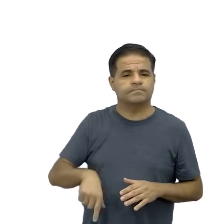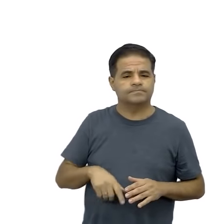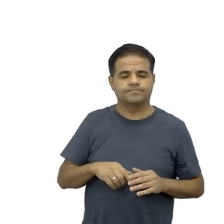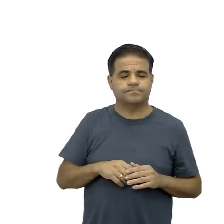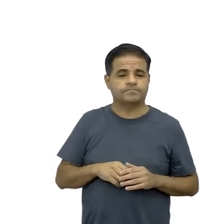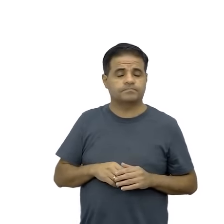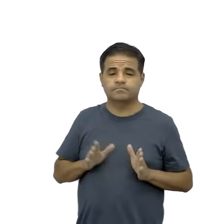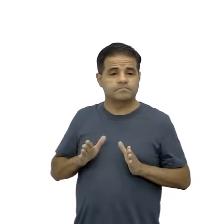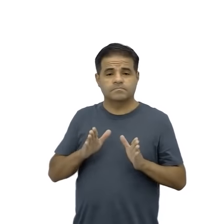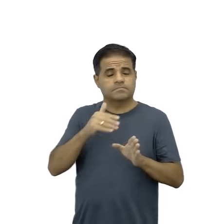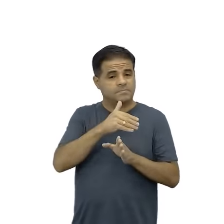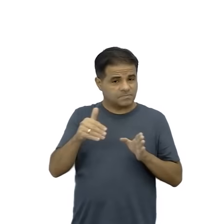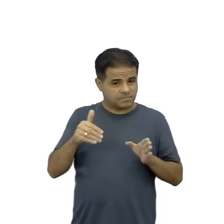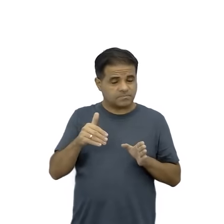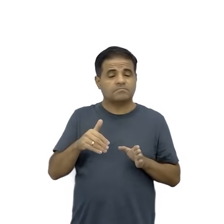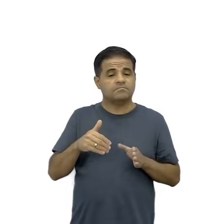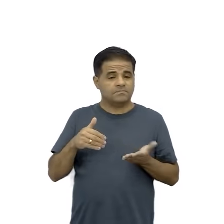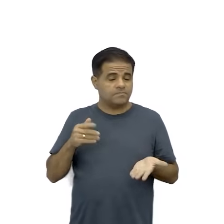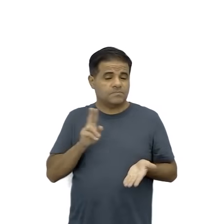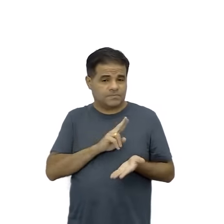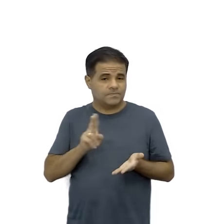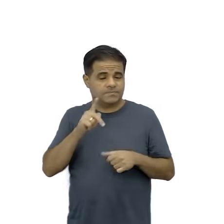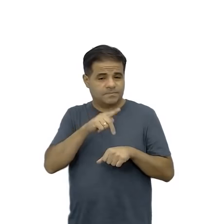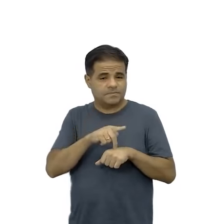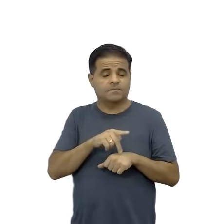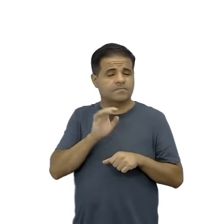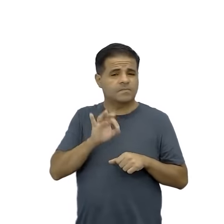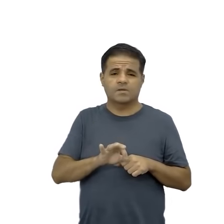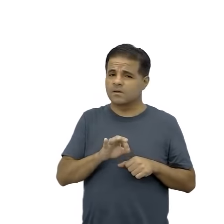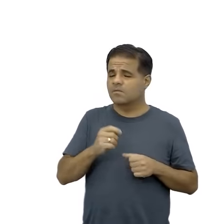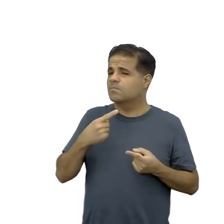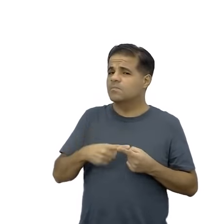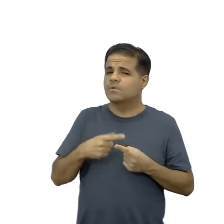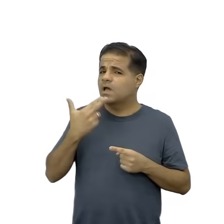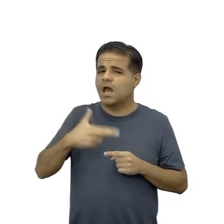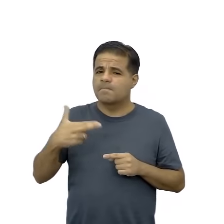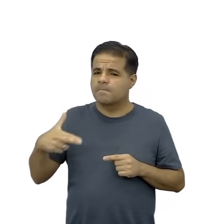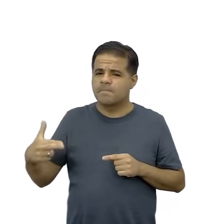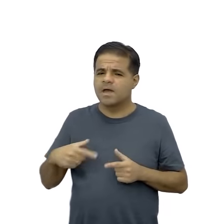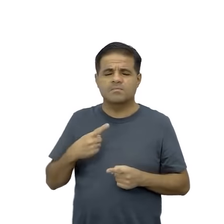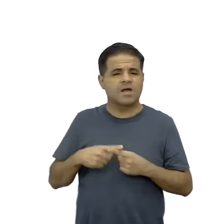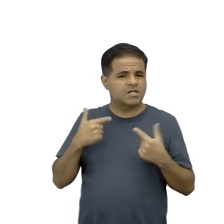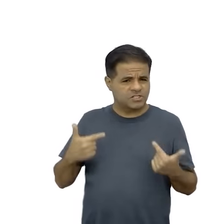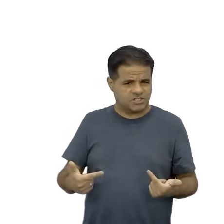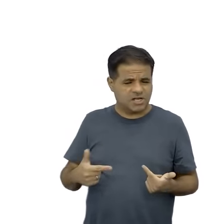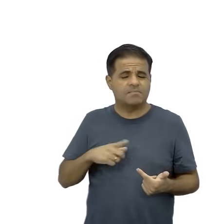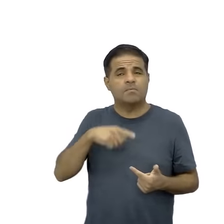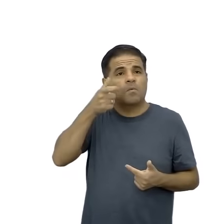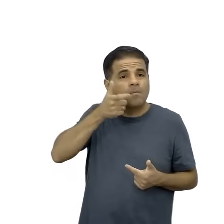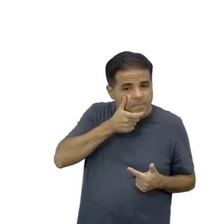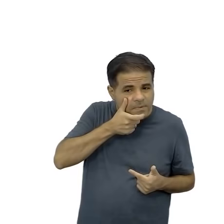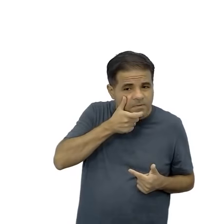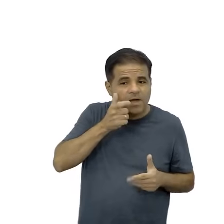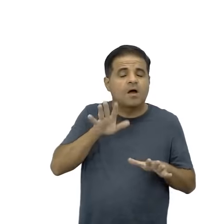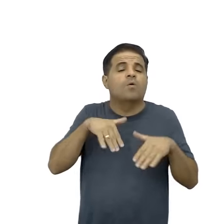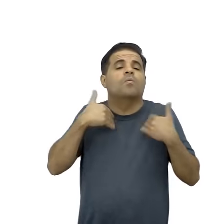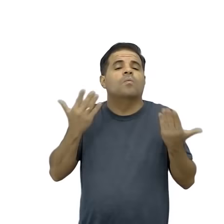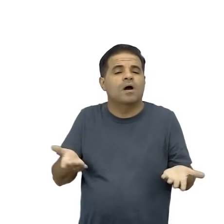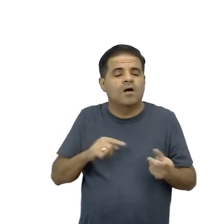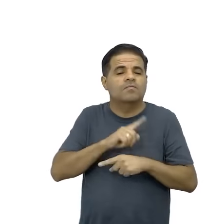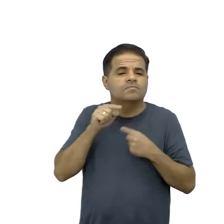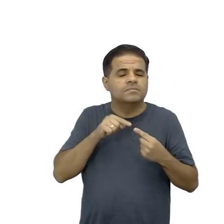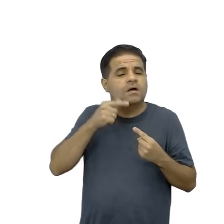no meio do caminho tinha uma pedra, né, do Carlos Drummond de Andrade. Não é porque repete que é chato, é porque temos que observar qual é a função